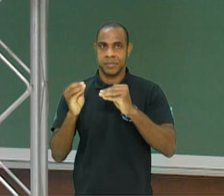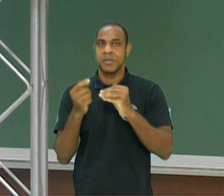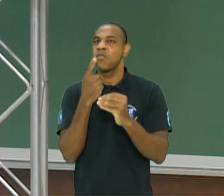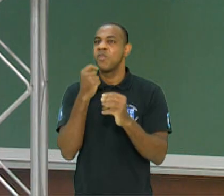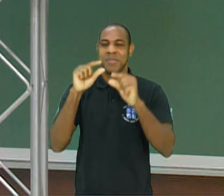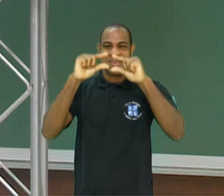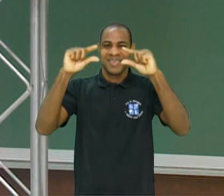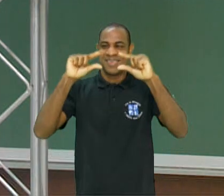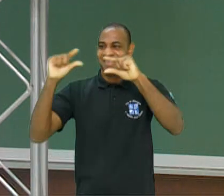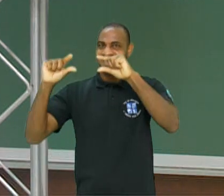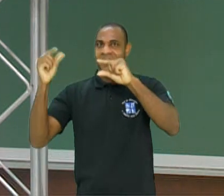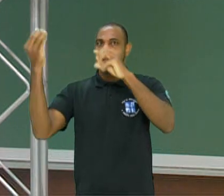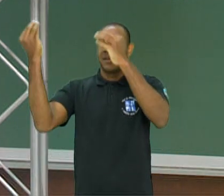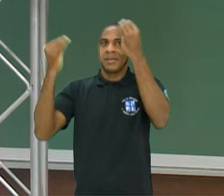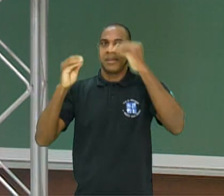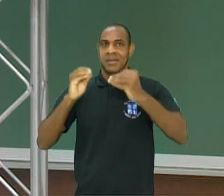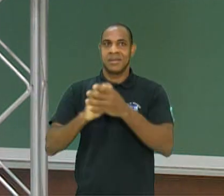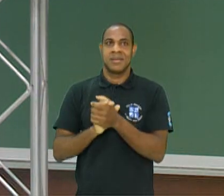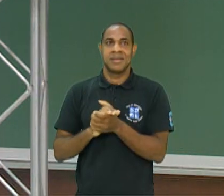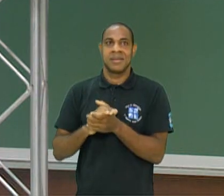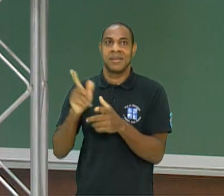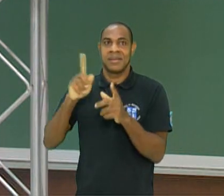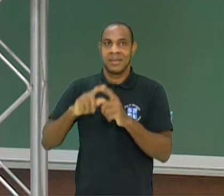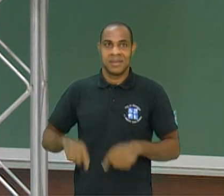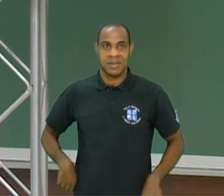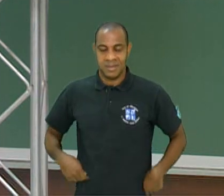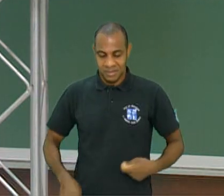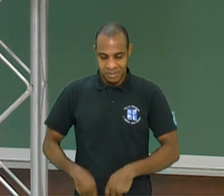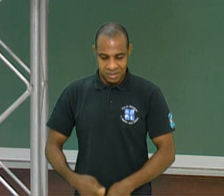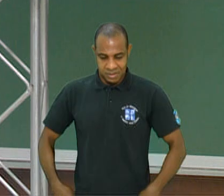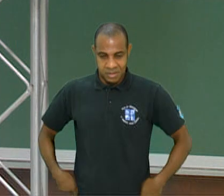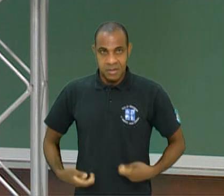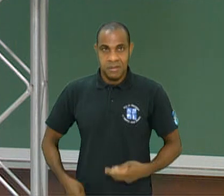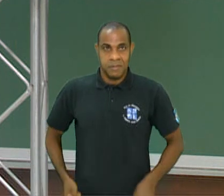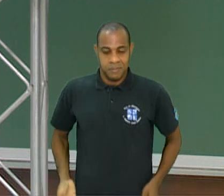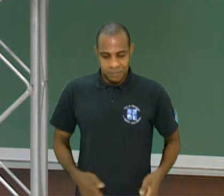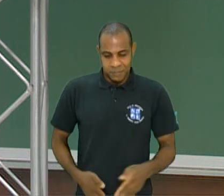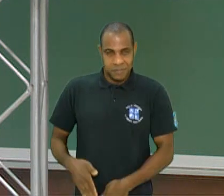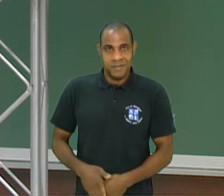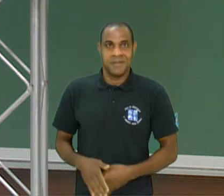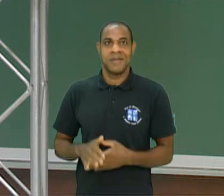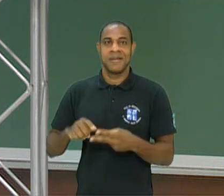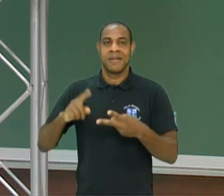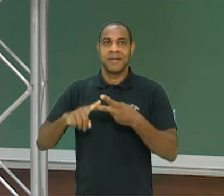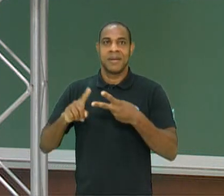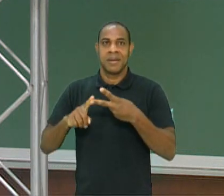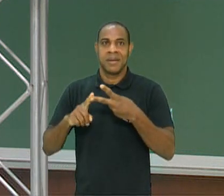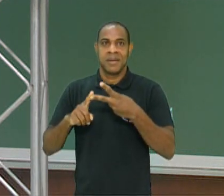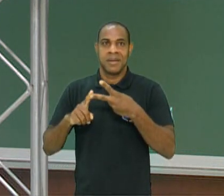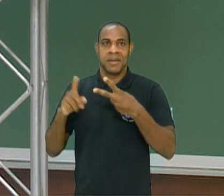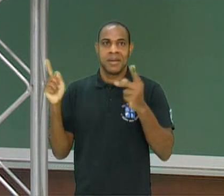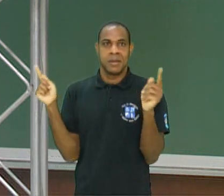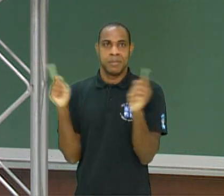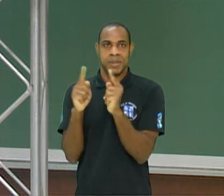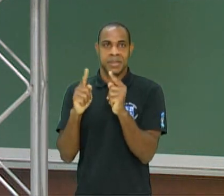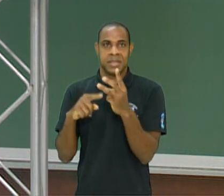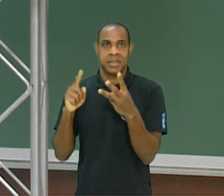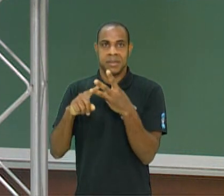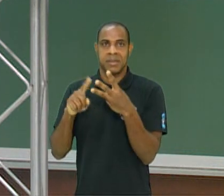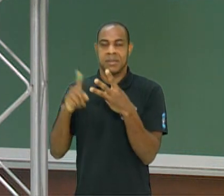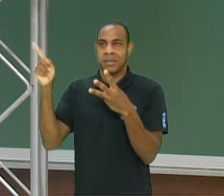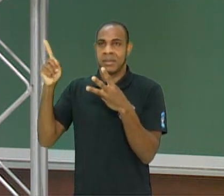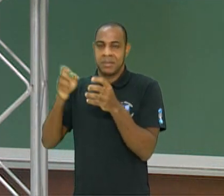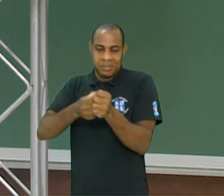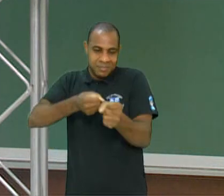palavras. Diaper, fralda. Tiny é o mesmo que small, pequeno, shoots, no sentido